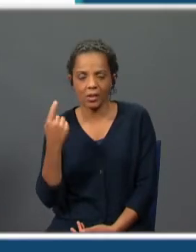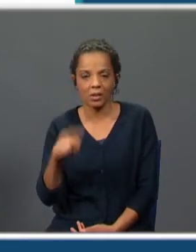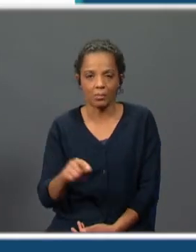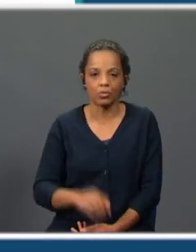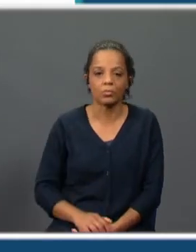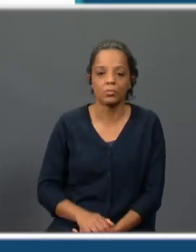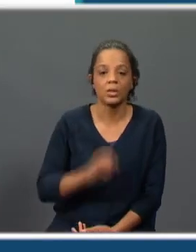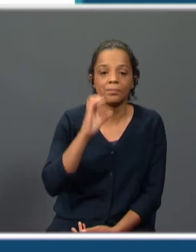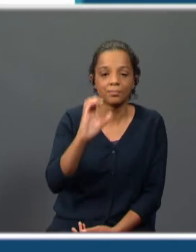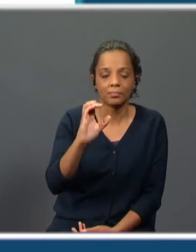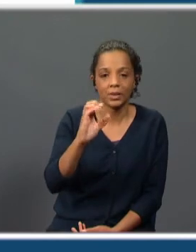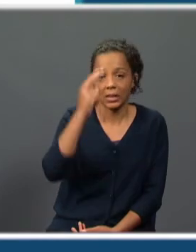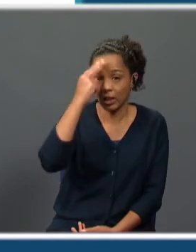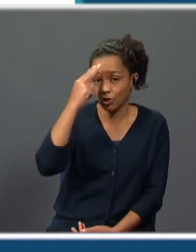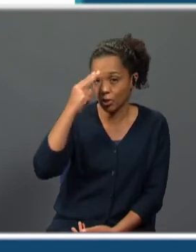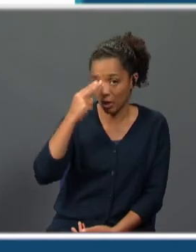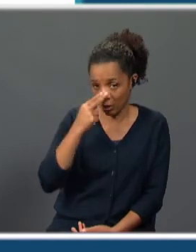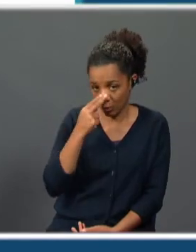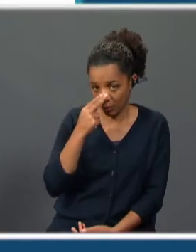o castelo,